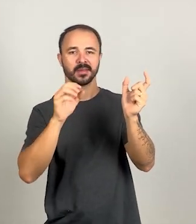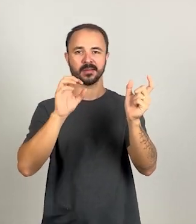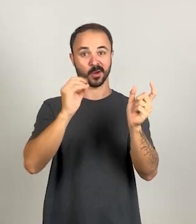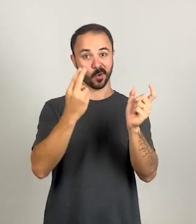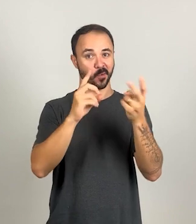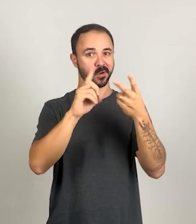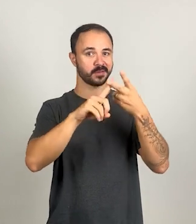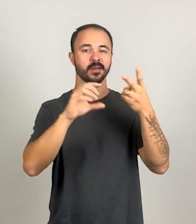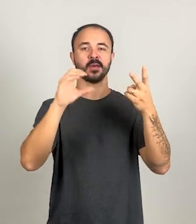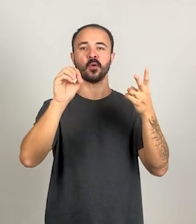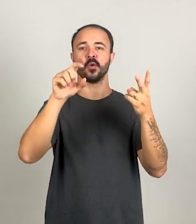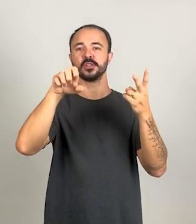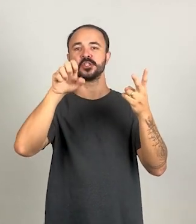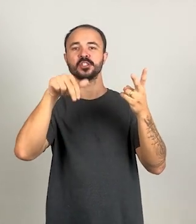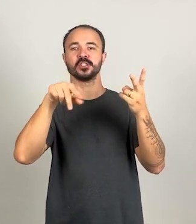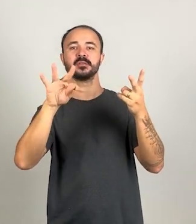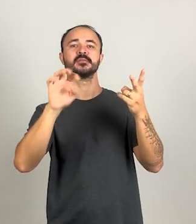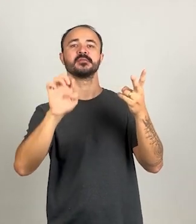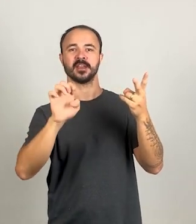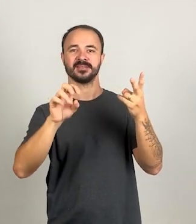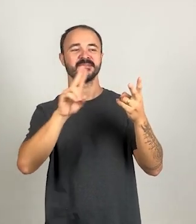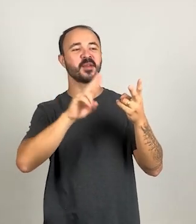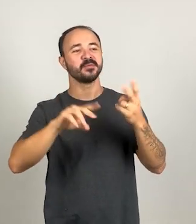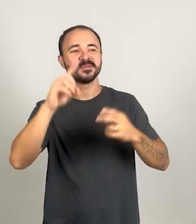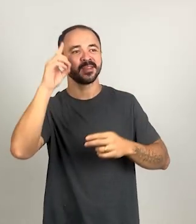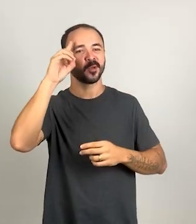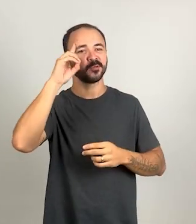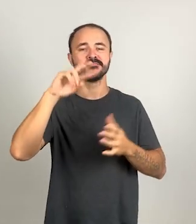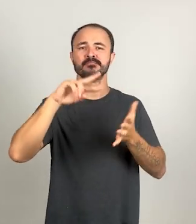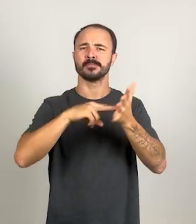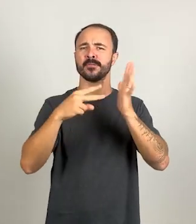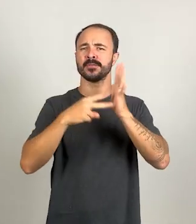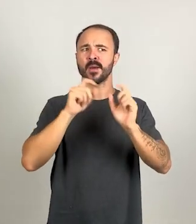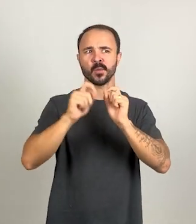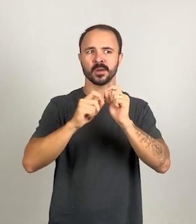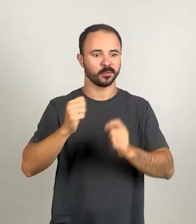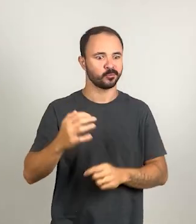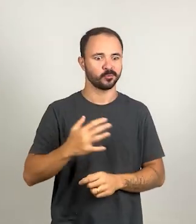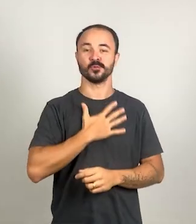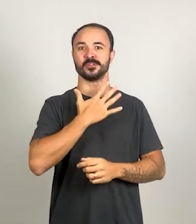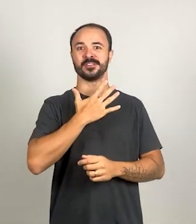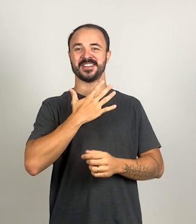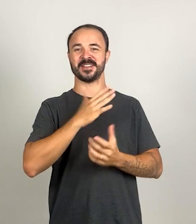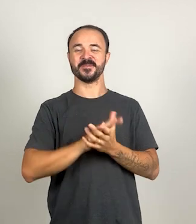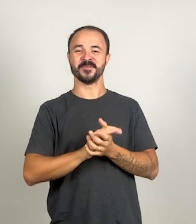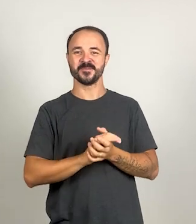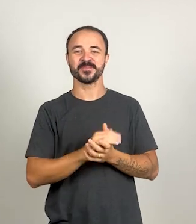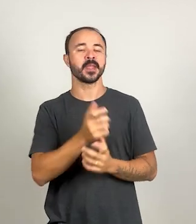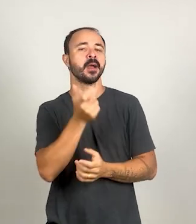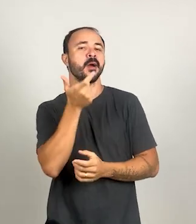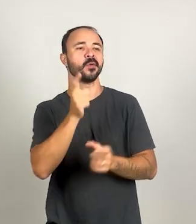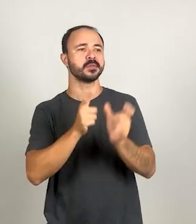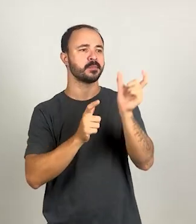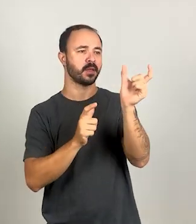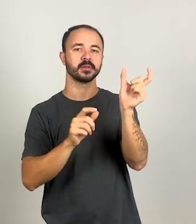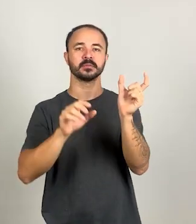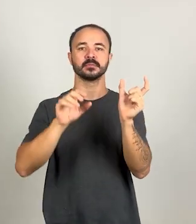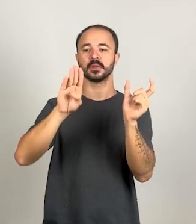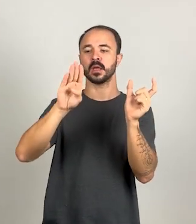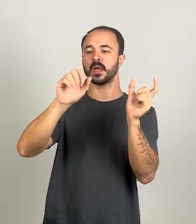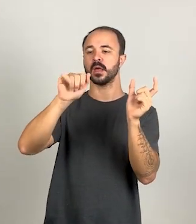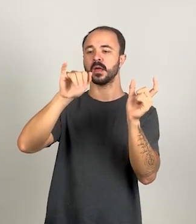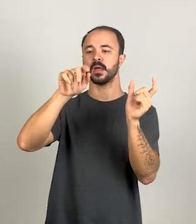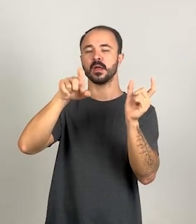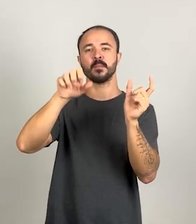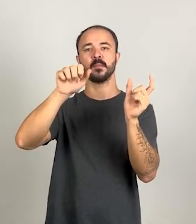espanto que a gente utiliza muito aqui no nosso dia a dia a expressão baixa da égua quem nunca ouviu Ah aquele lugar fica